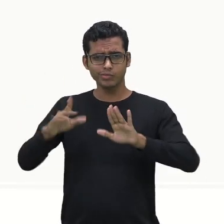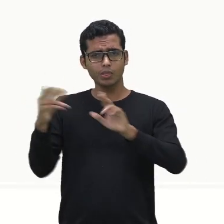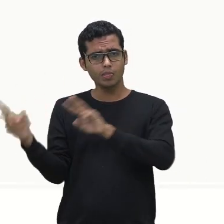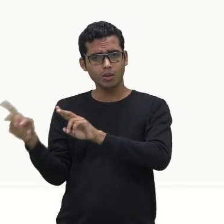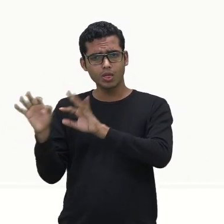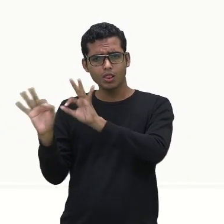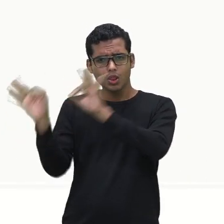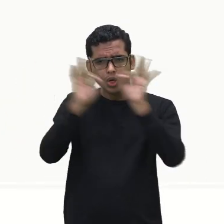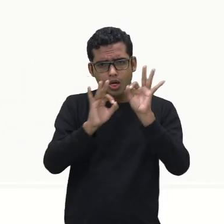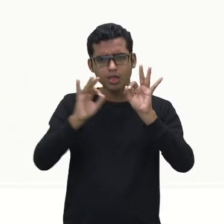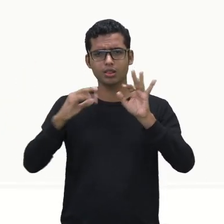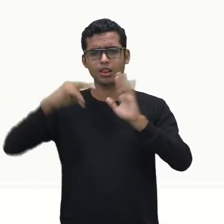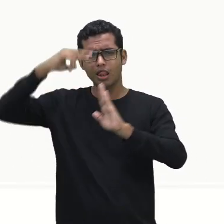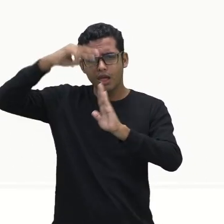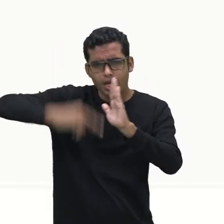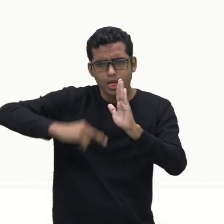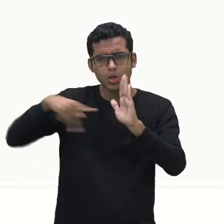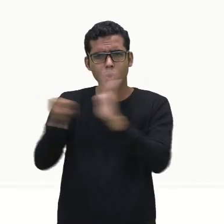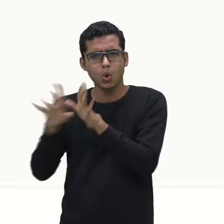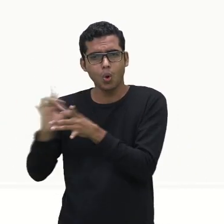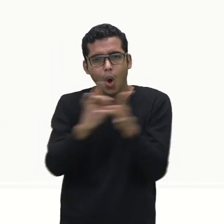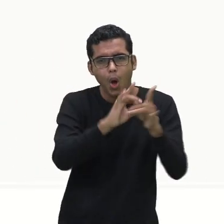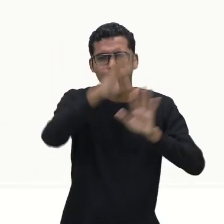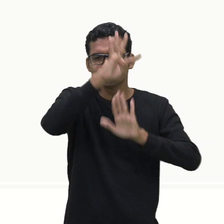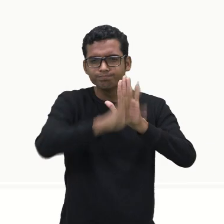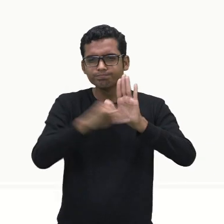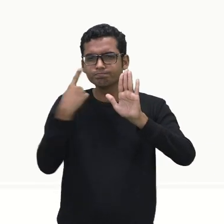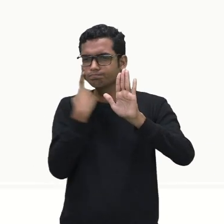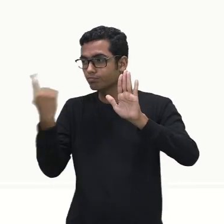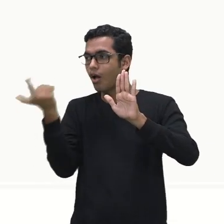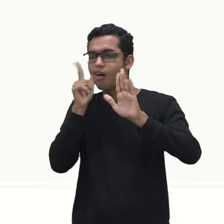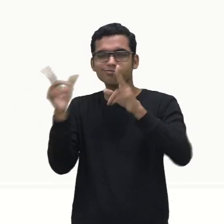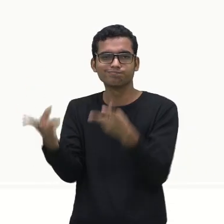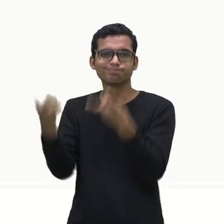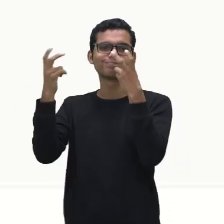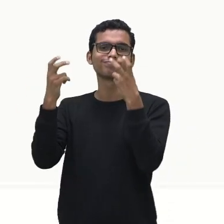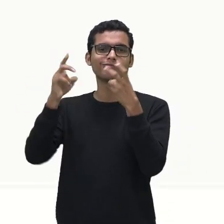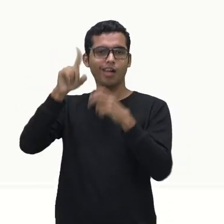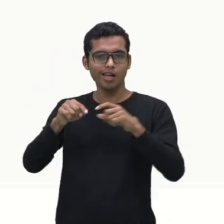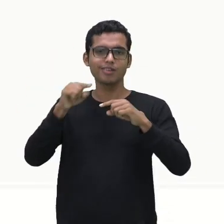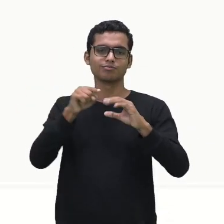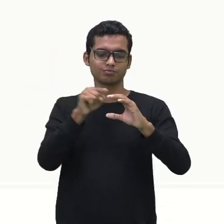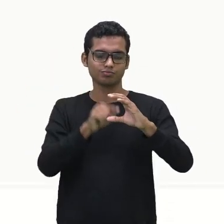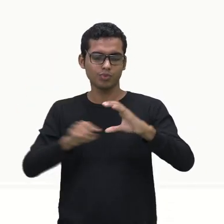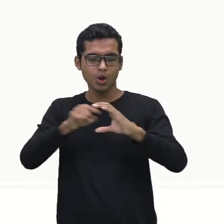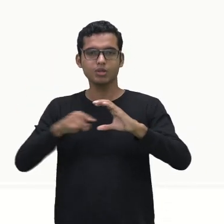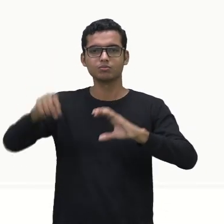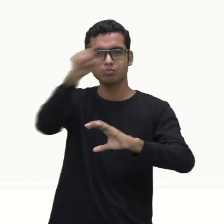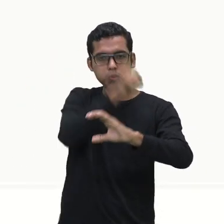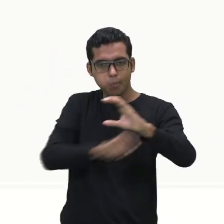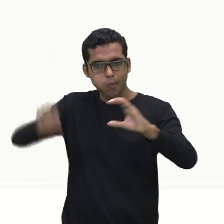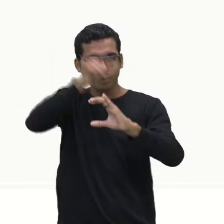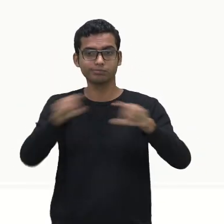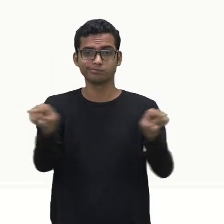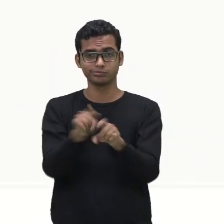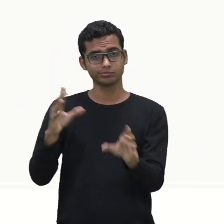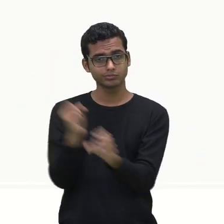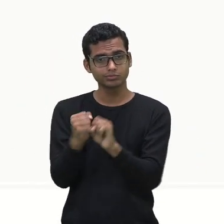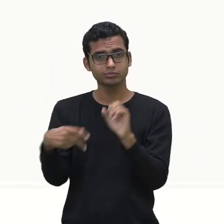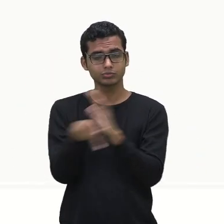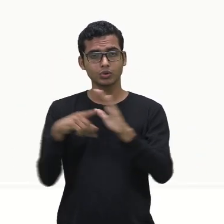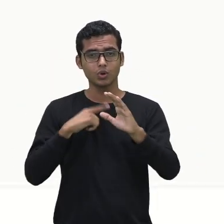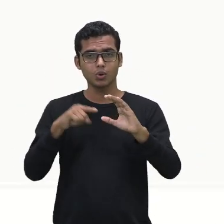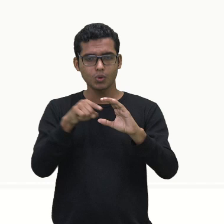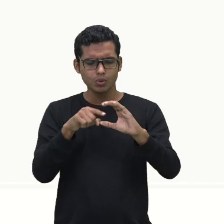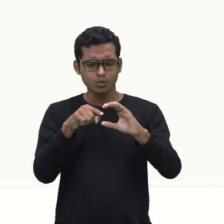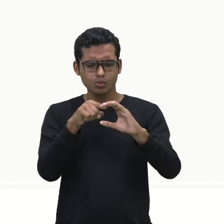do contexto, a gente percebeu que se tratava de uma coroa circular. A gente tinha a medida do raio menor,